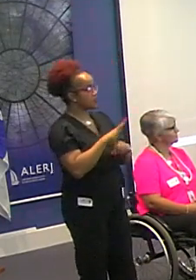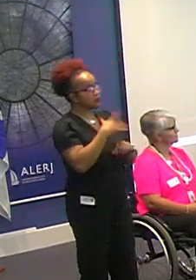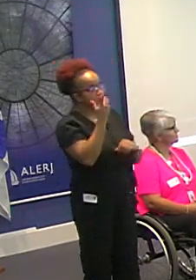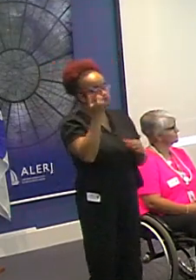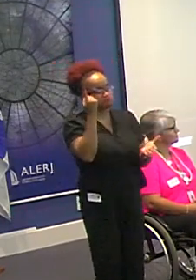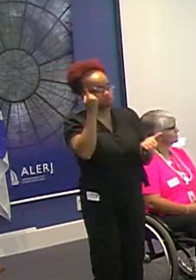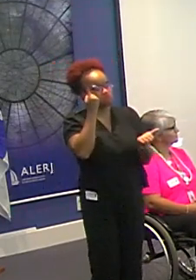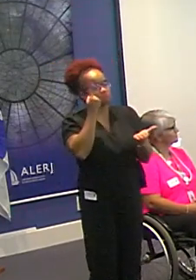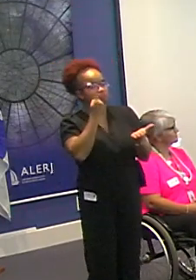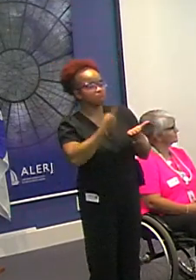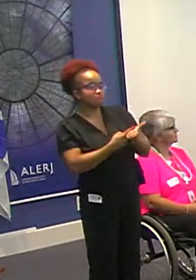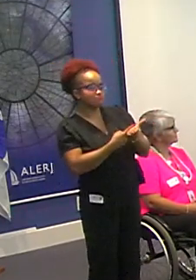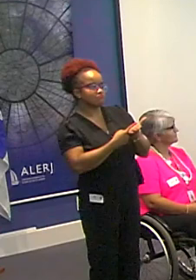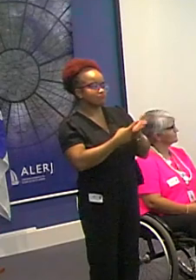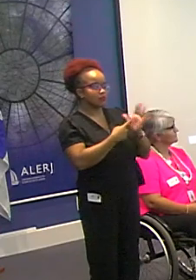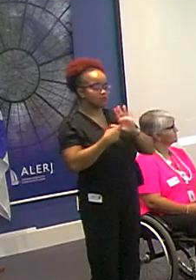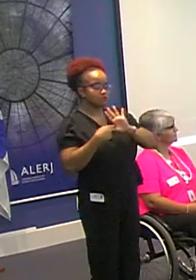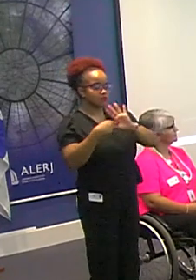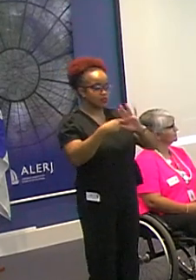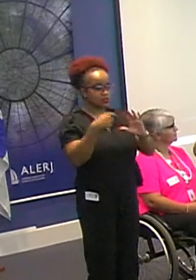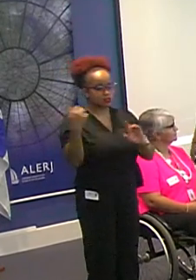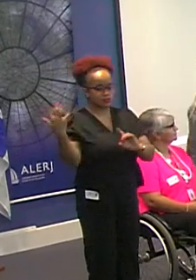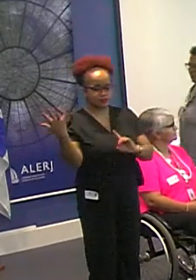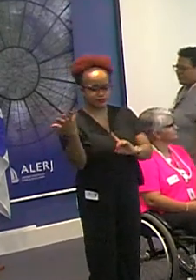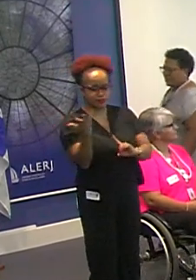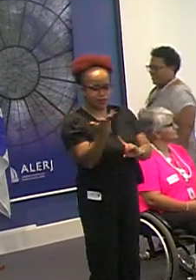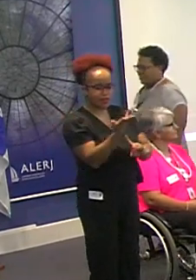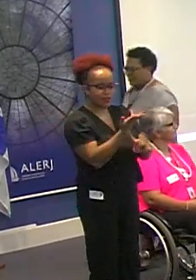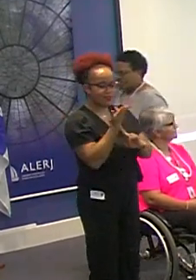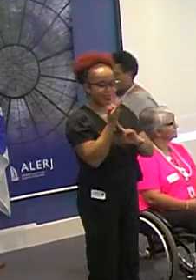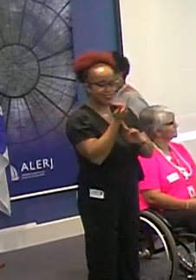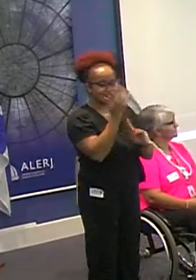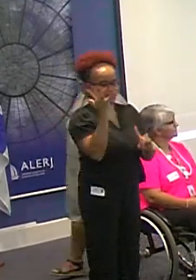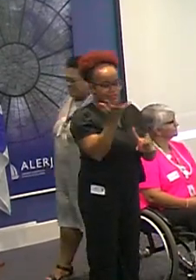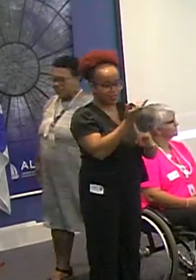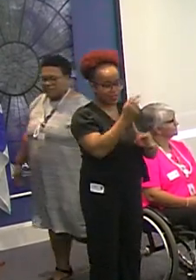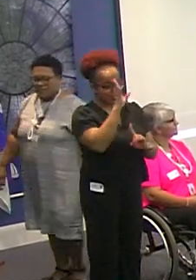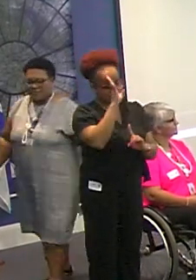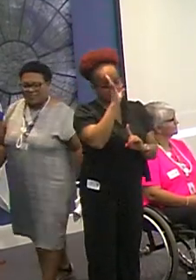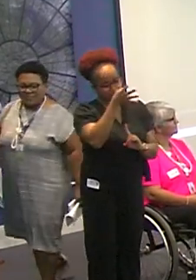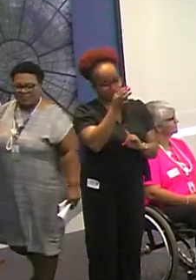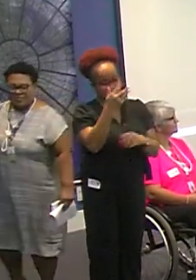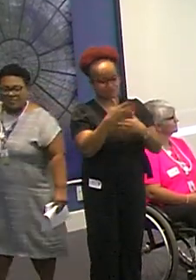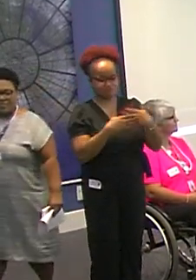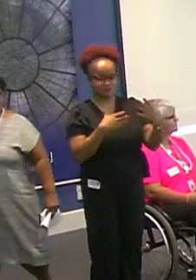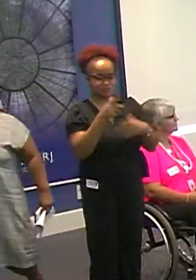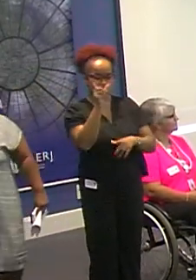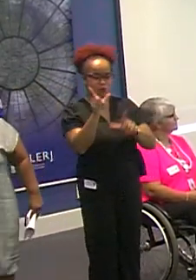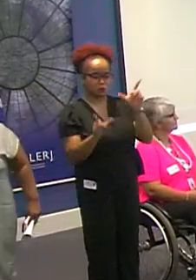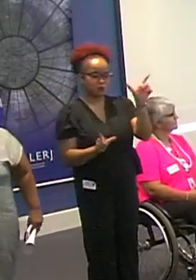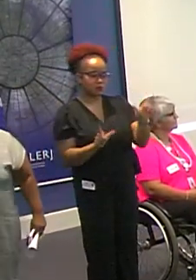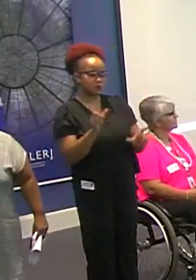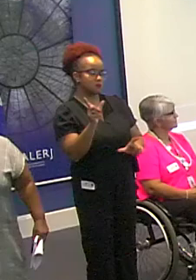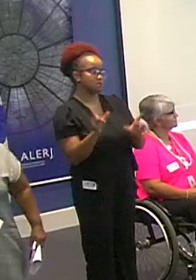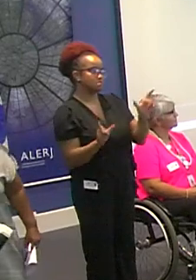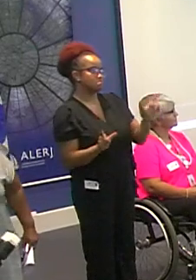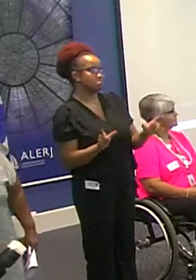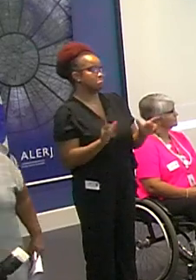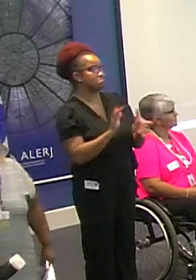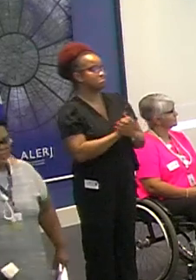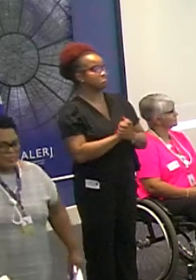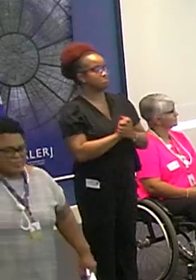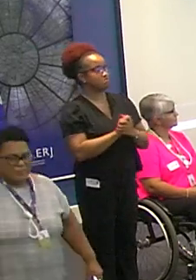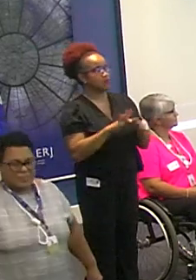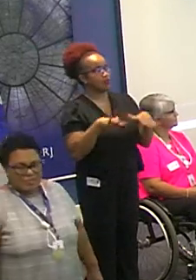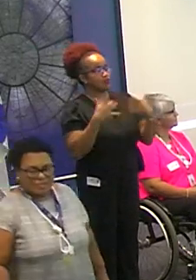missão de trazer a arte, porque a arte é fundamental na vida de qualquer ser humano. Então, foi